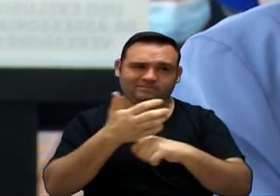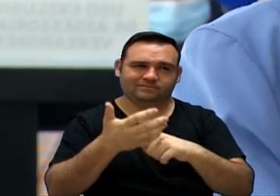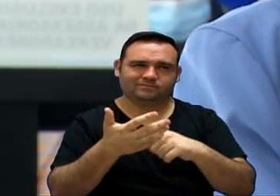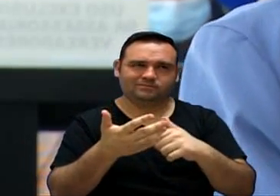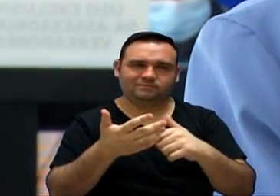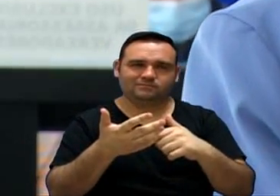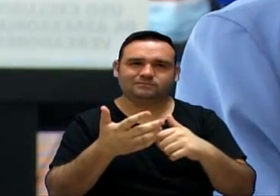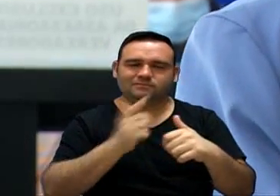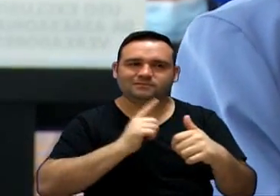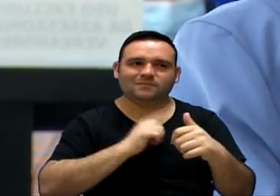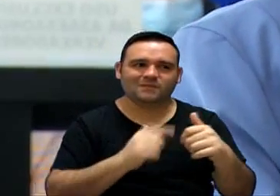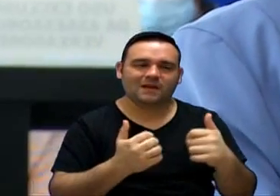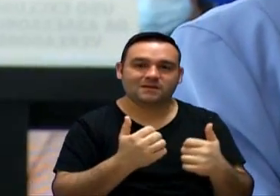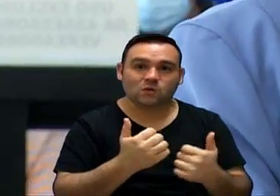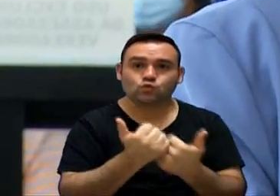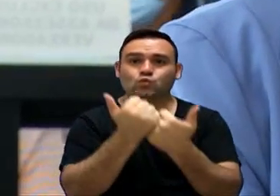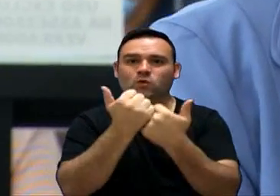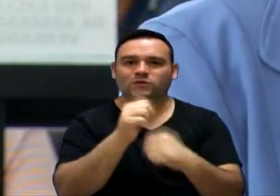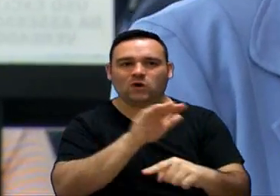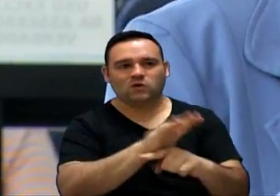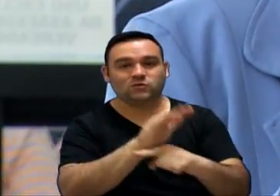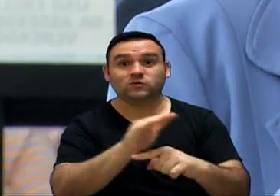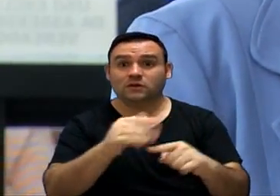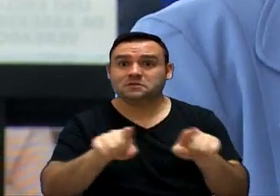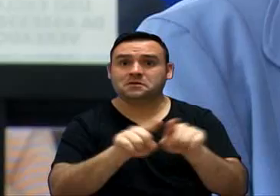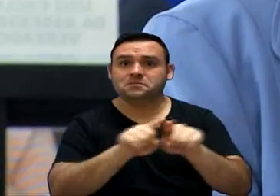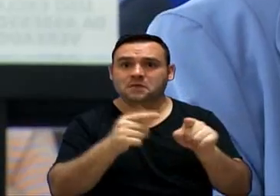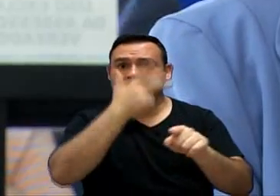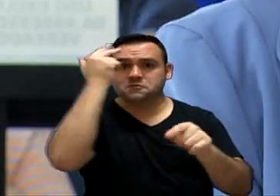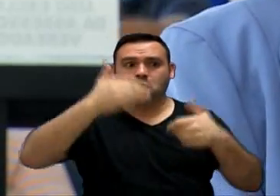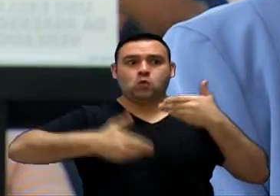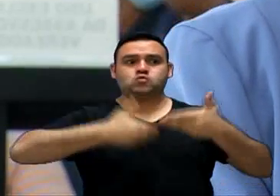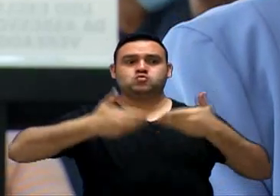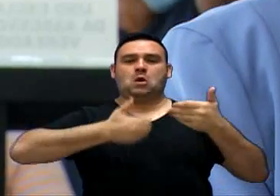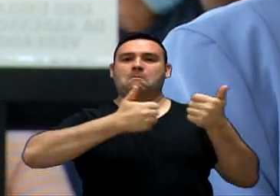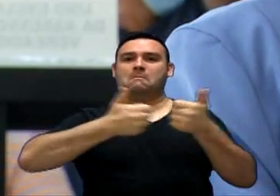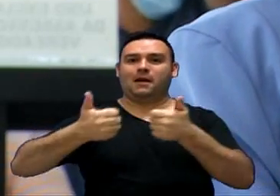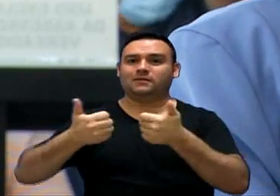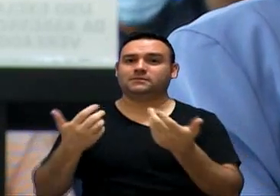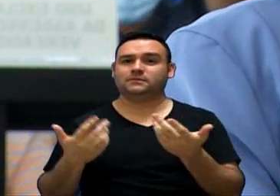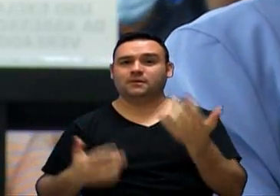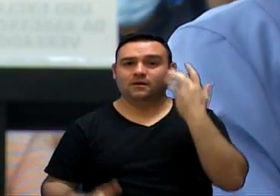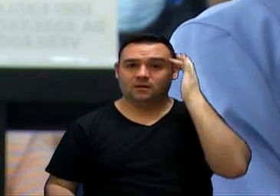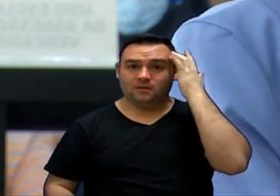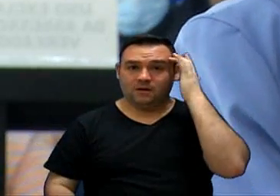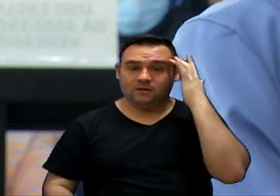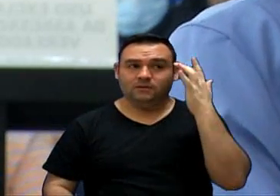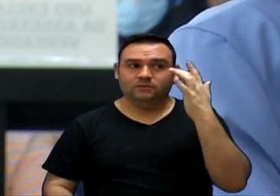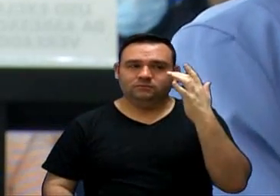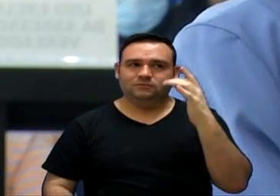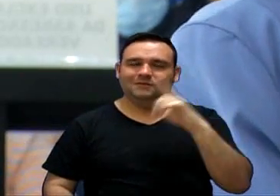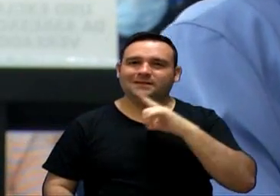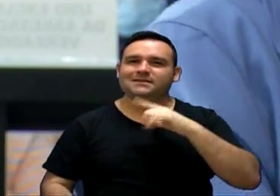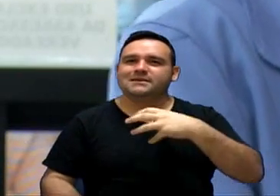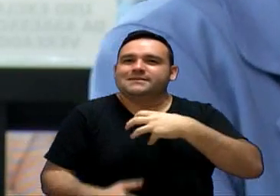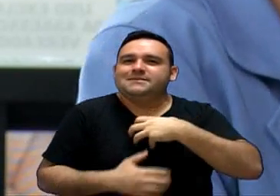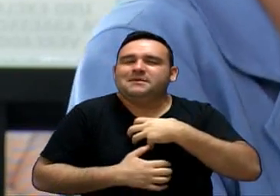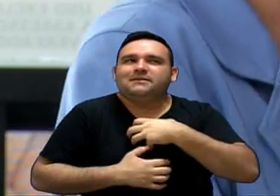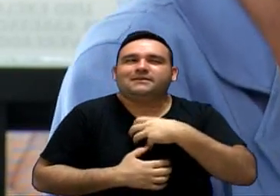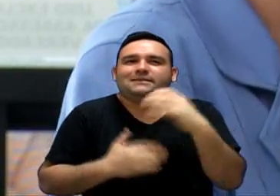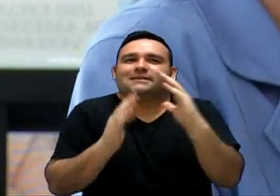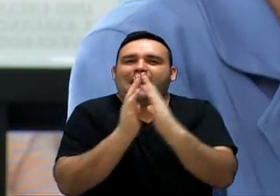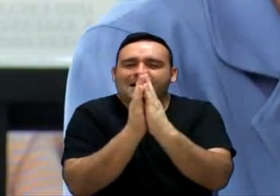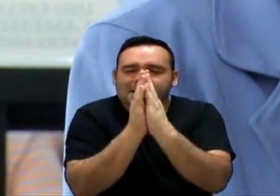ali, dando um suporte, né, e eu fui muito bem atendida. Então, acho que é isso que nos tem a gratificação, né,